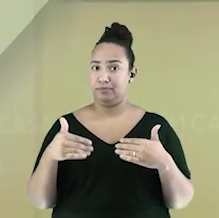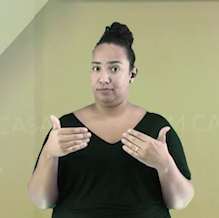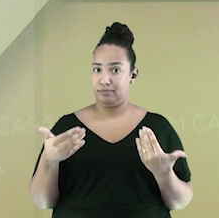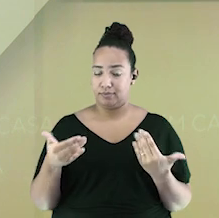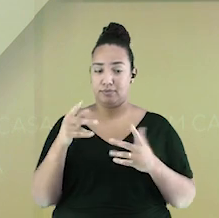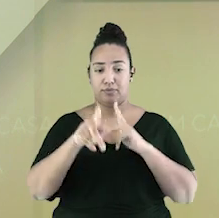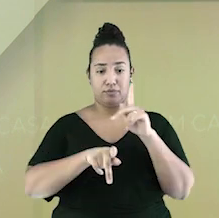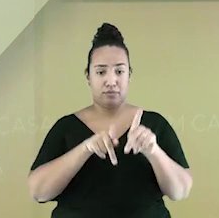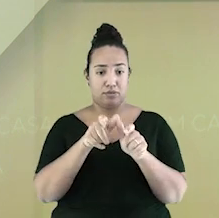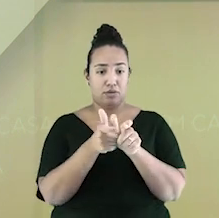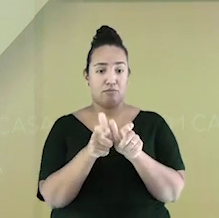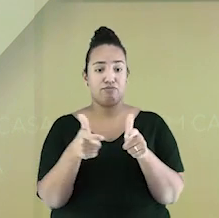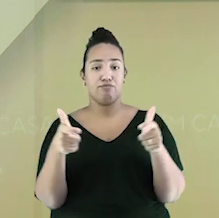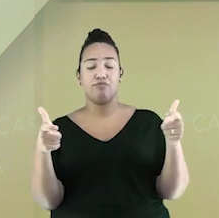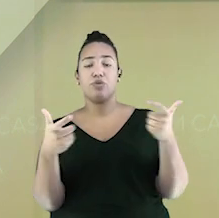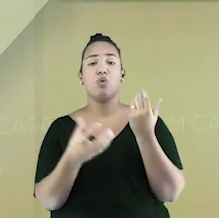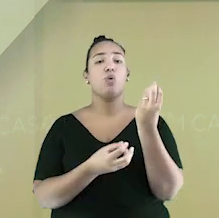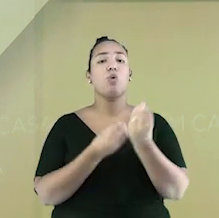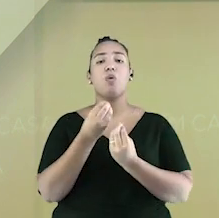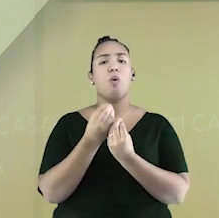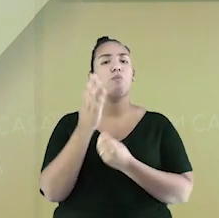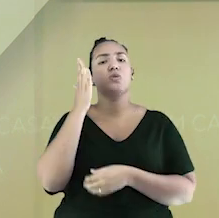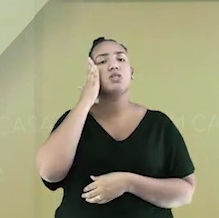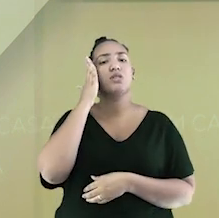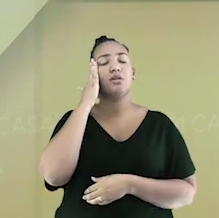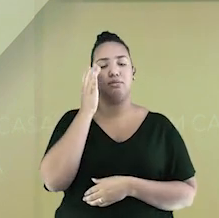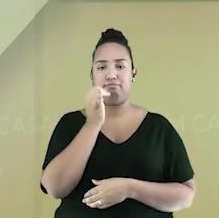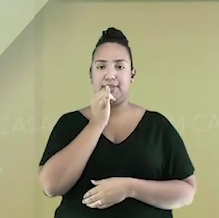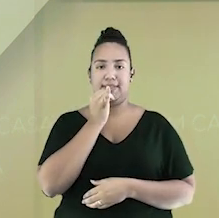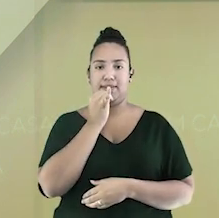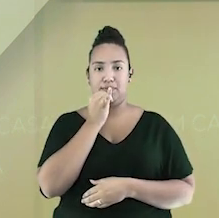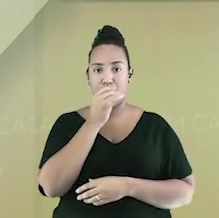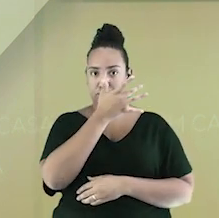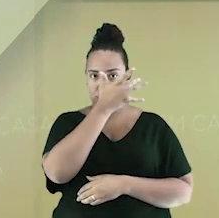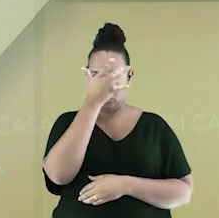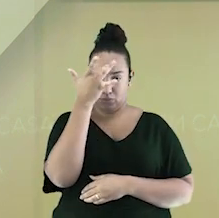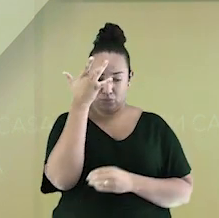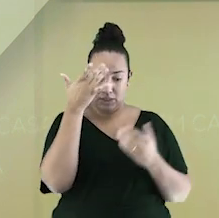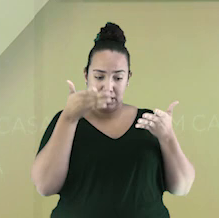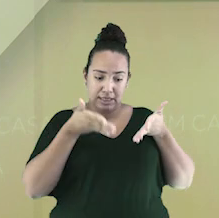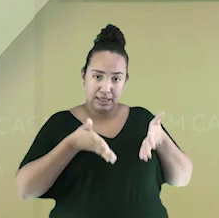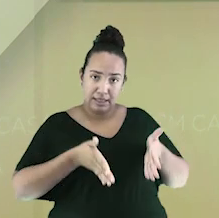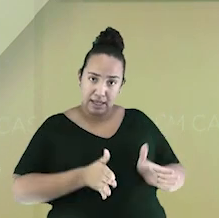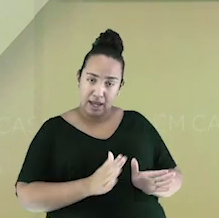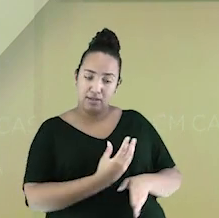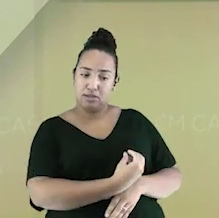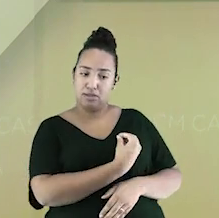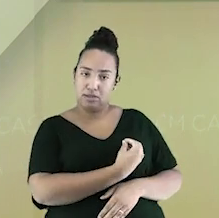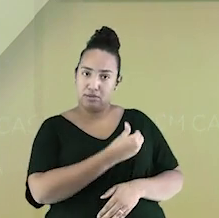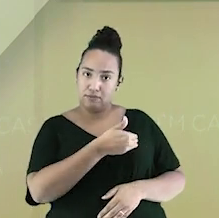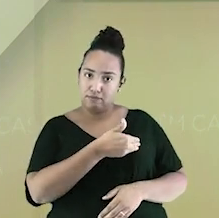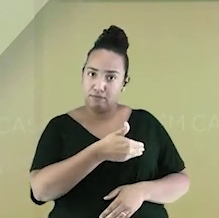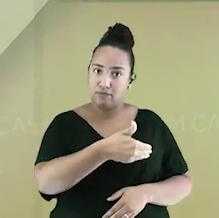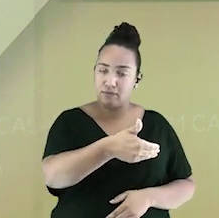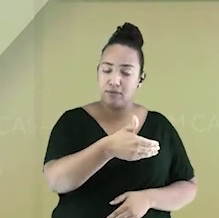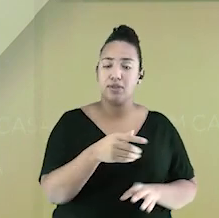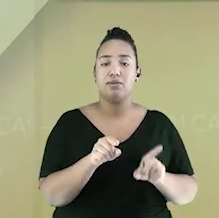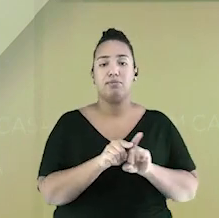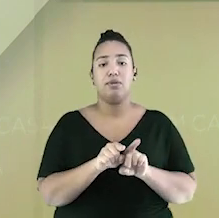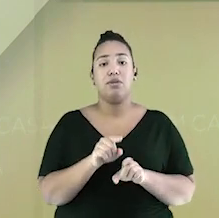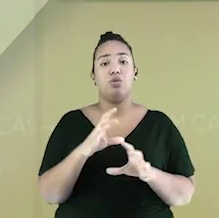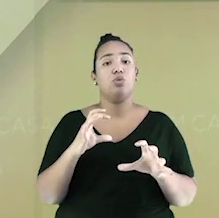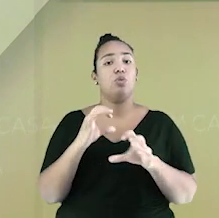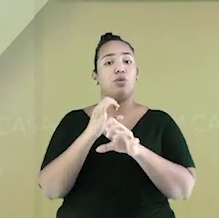crescimento populacional ele é medido pela diferença da quantidade de pessoas que nascem e vivem e o total